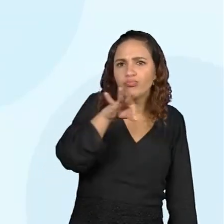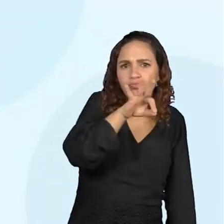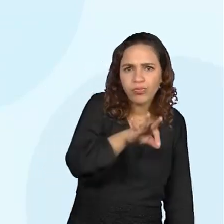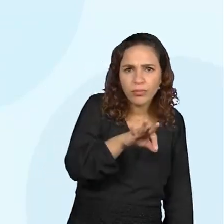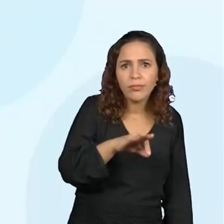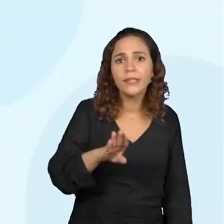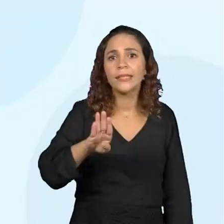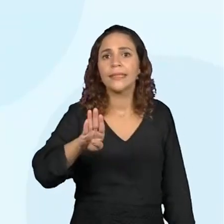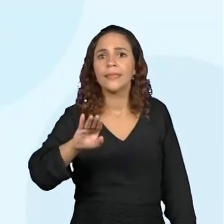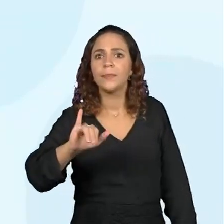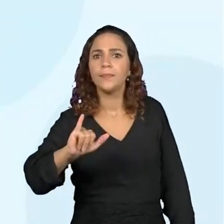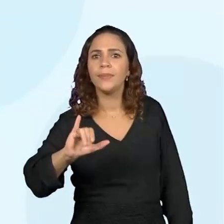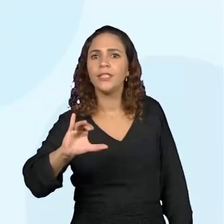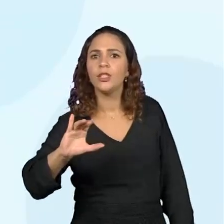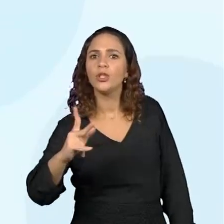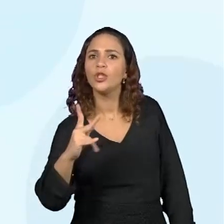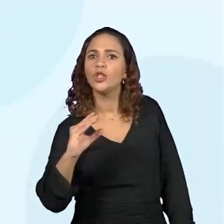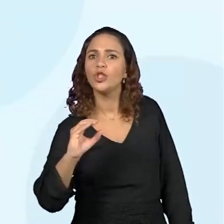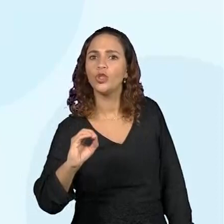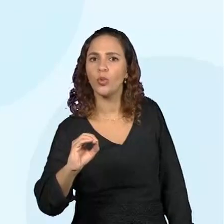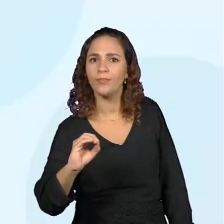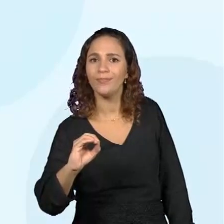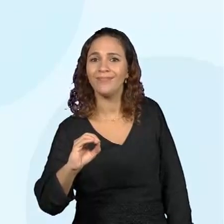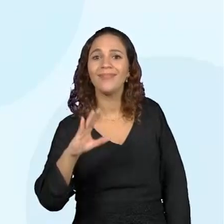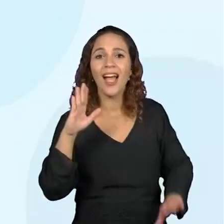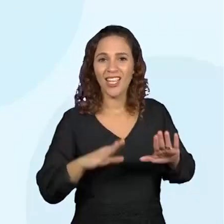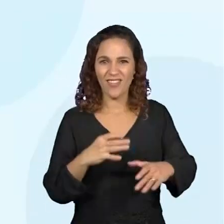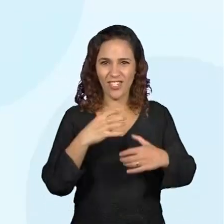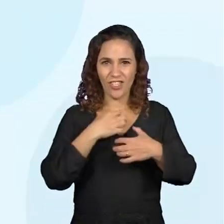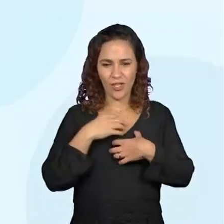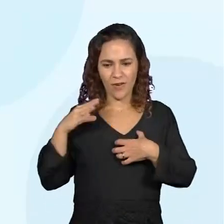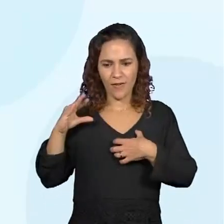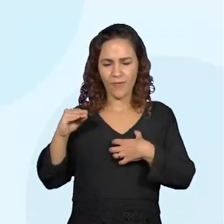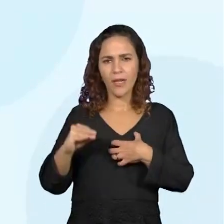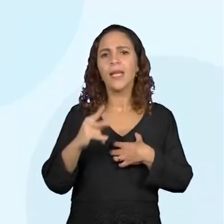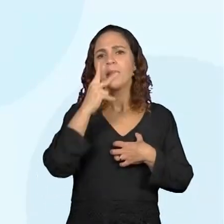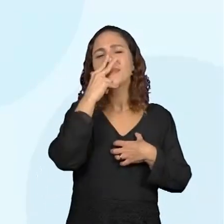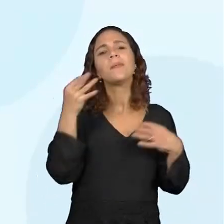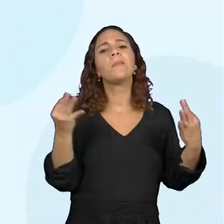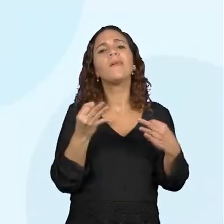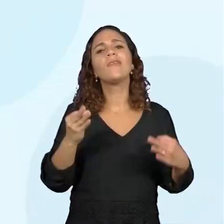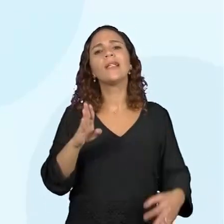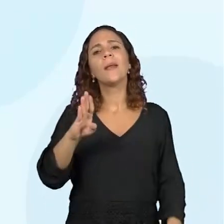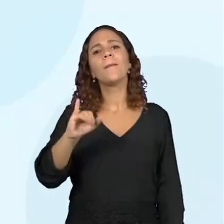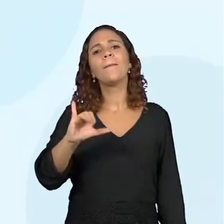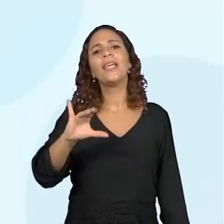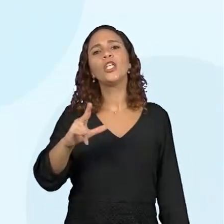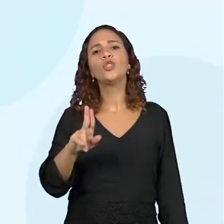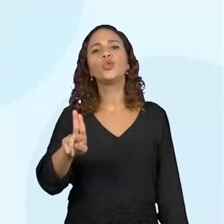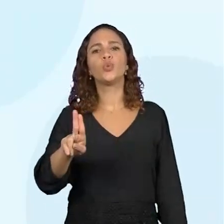Bicho. Quando falamos rápido, sai mesmo bicho, né, professora? Exatamente.